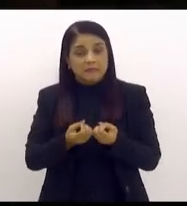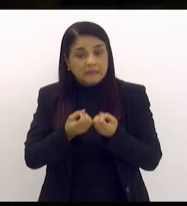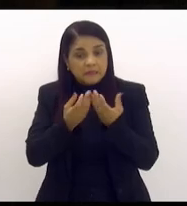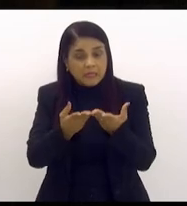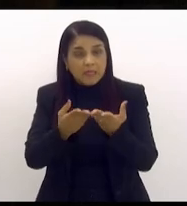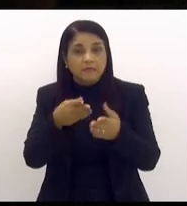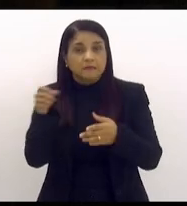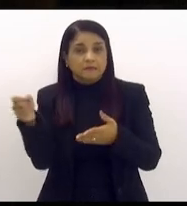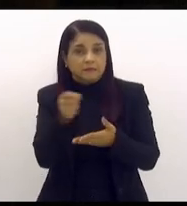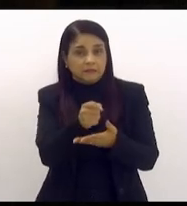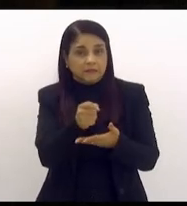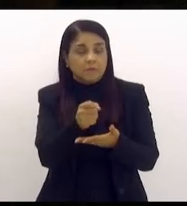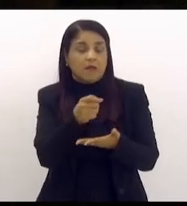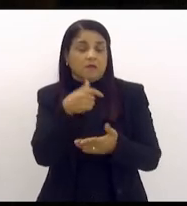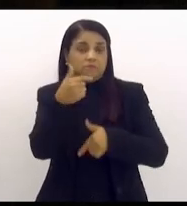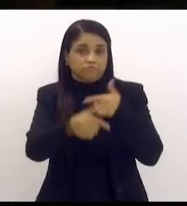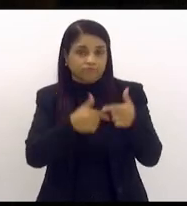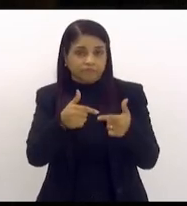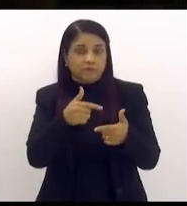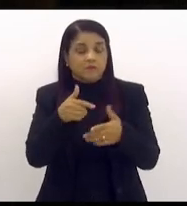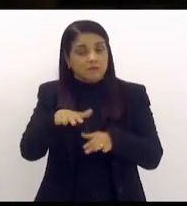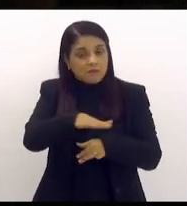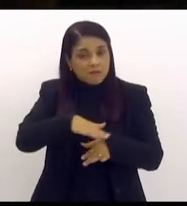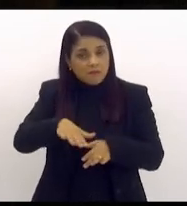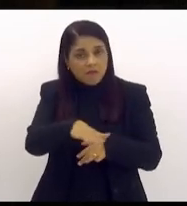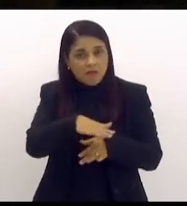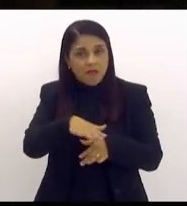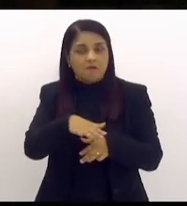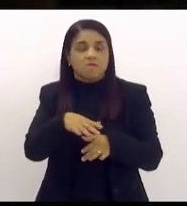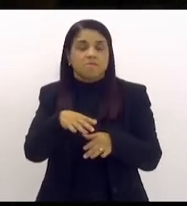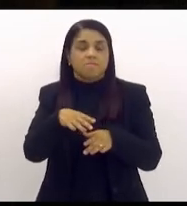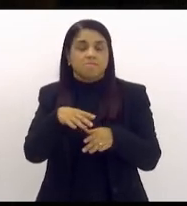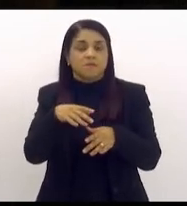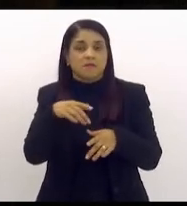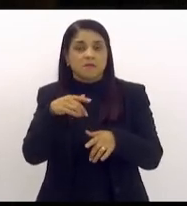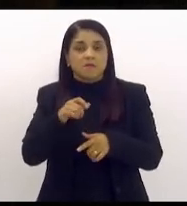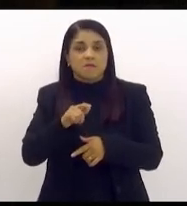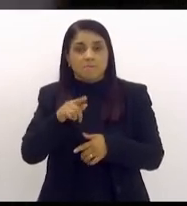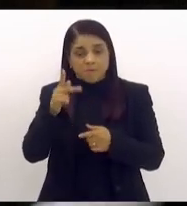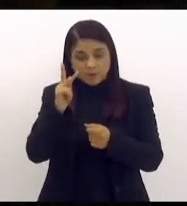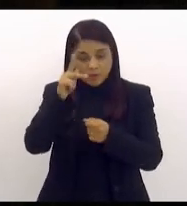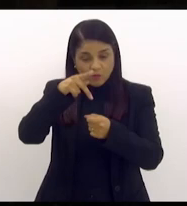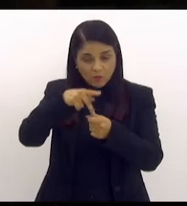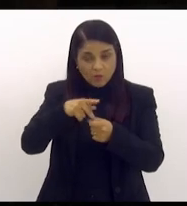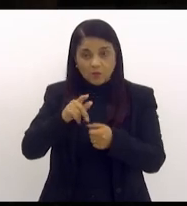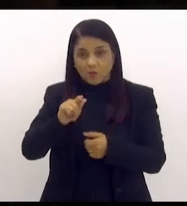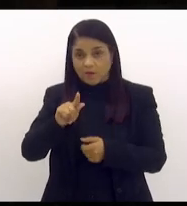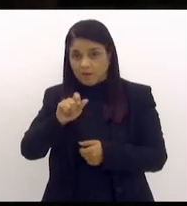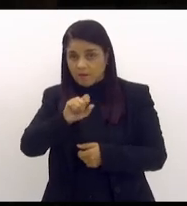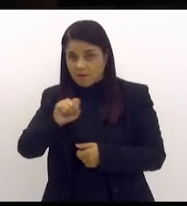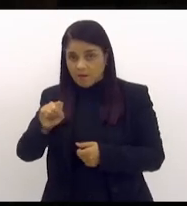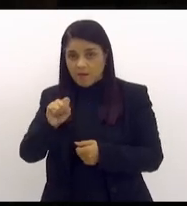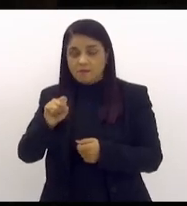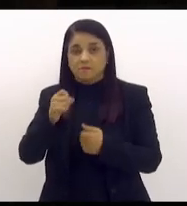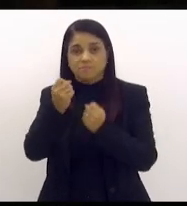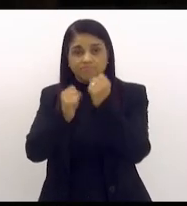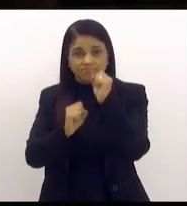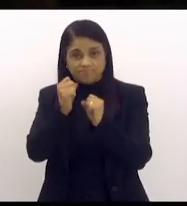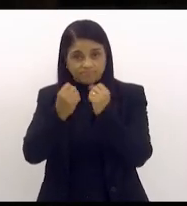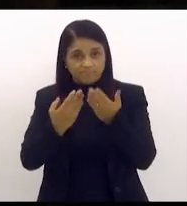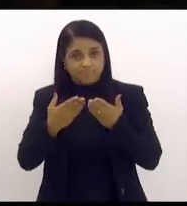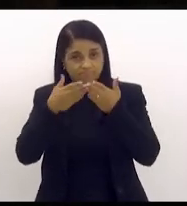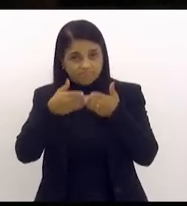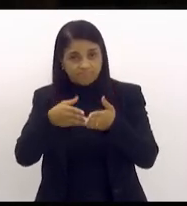sustentável na área de petróleo gás e Indústria naval contem conosco Vamos à luta